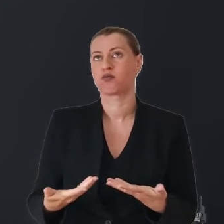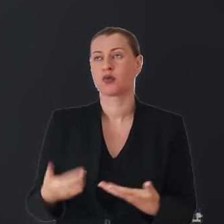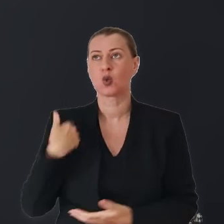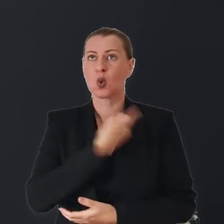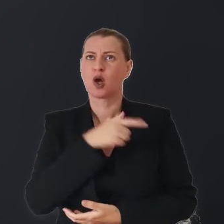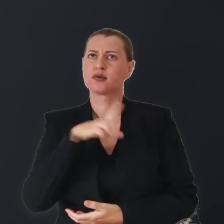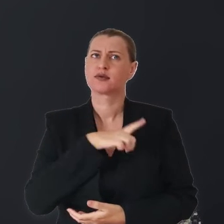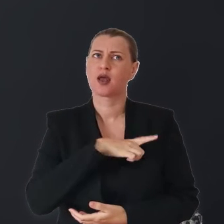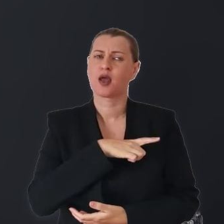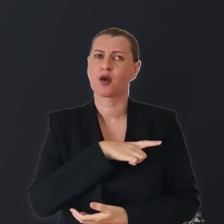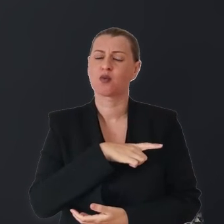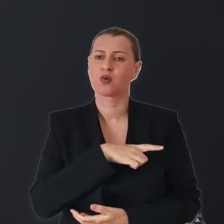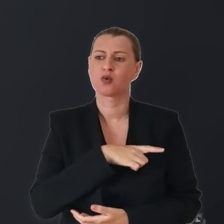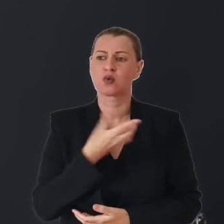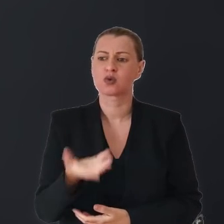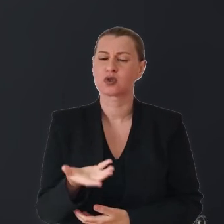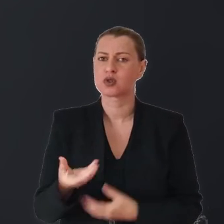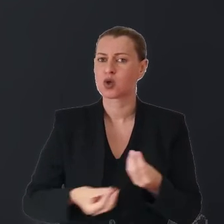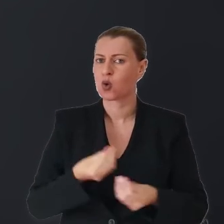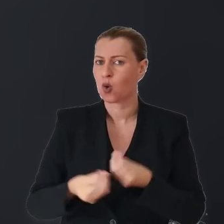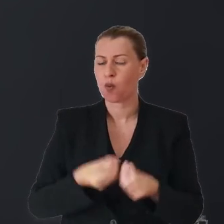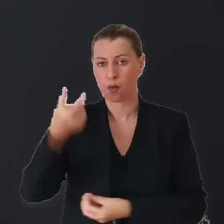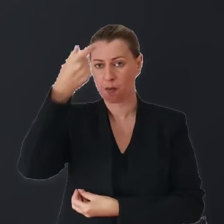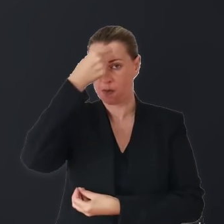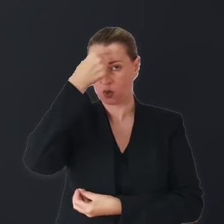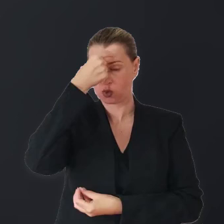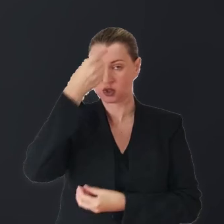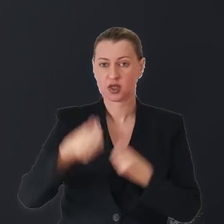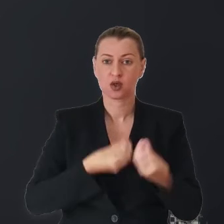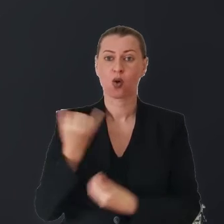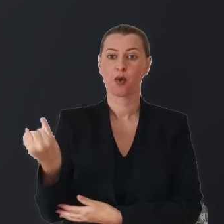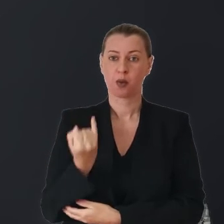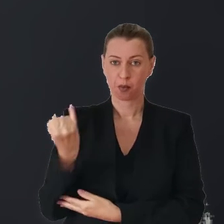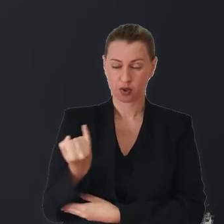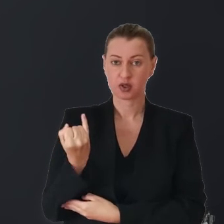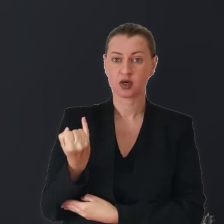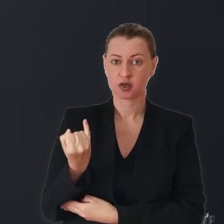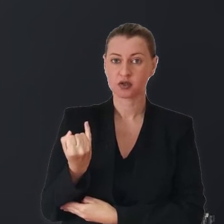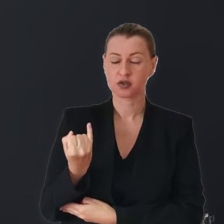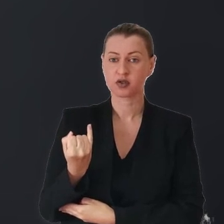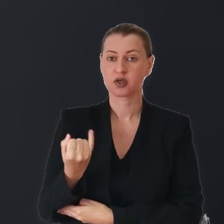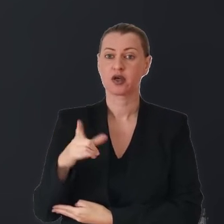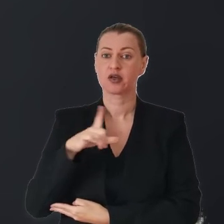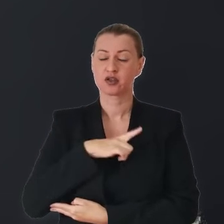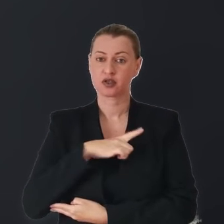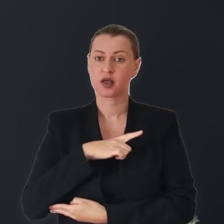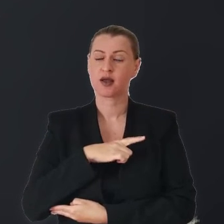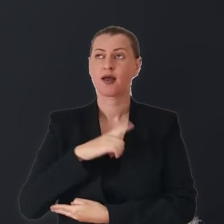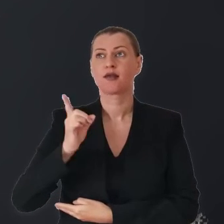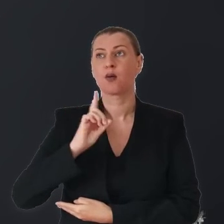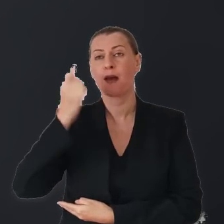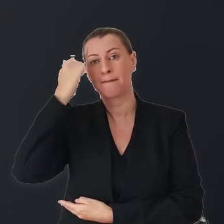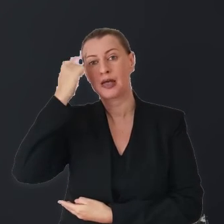A gente tem uma questão também de uma consciência, assim, da importância, né, de passar, não